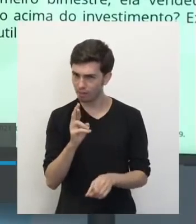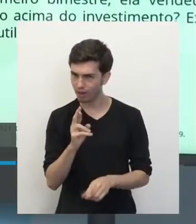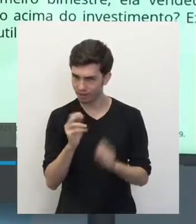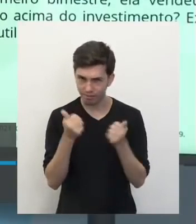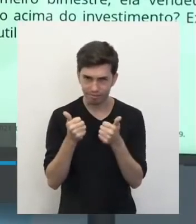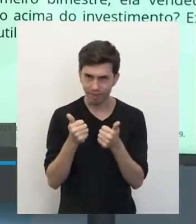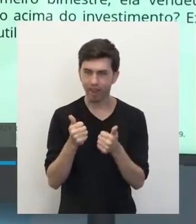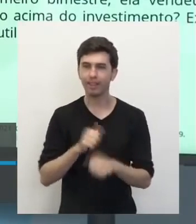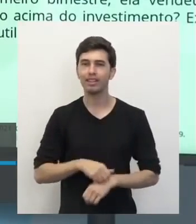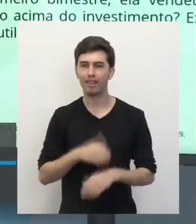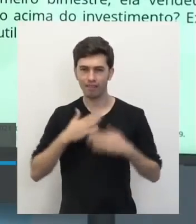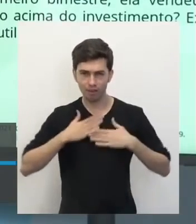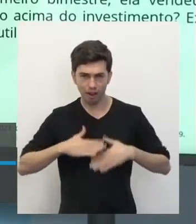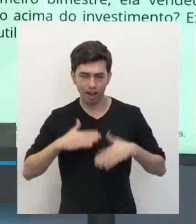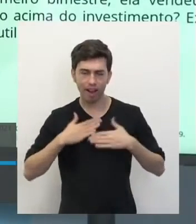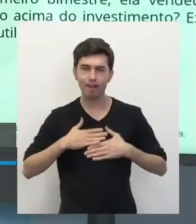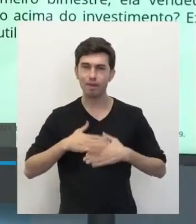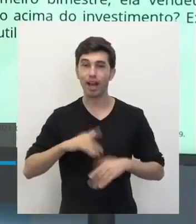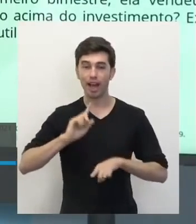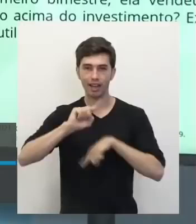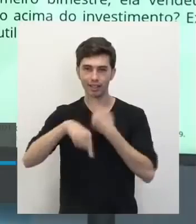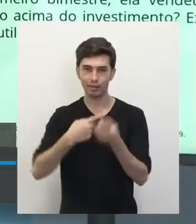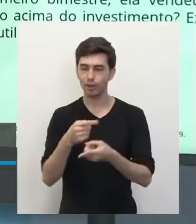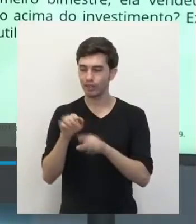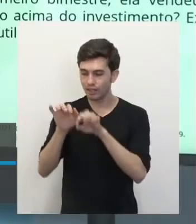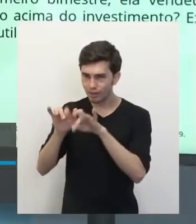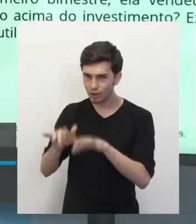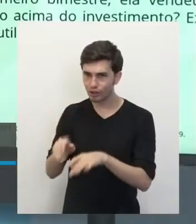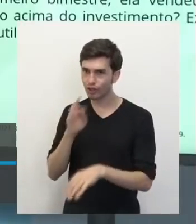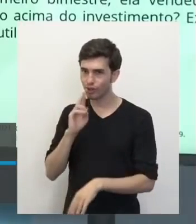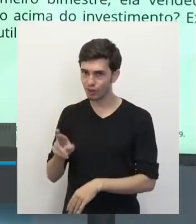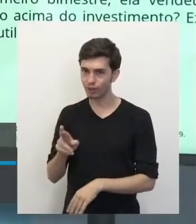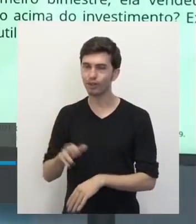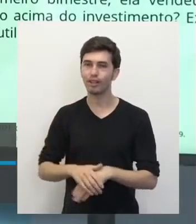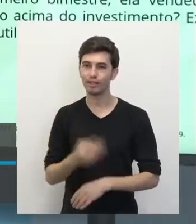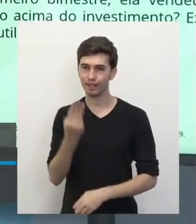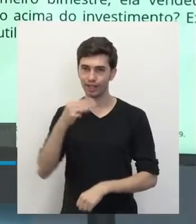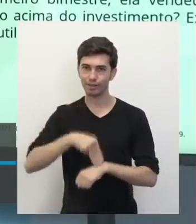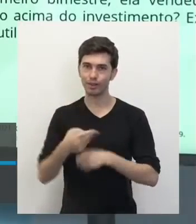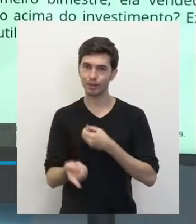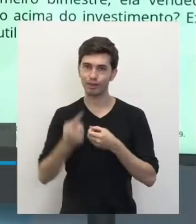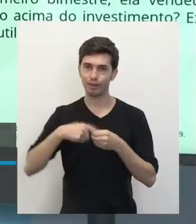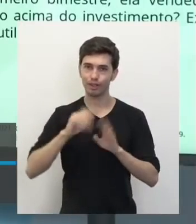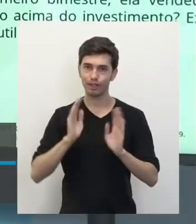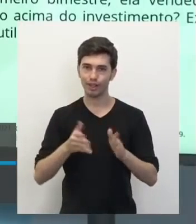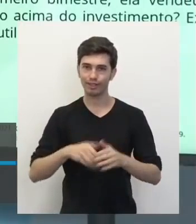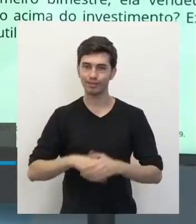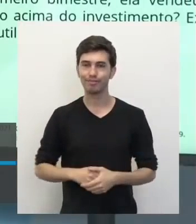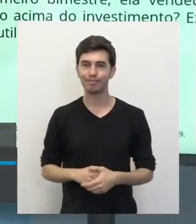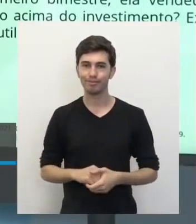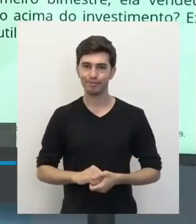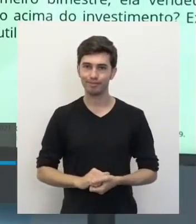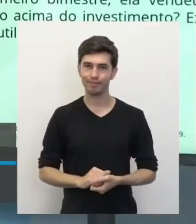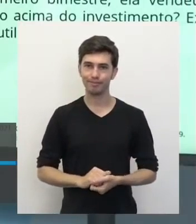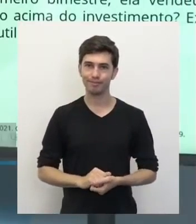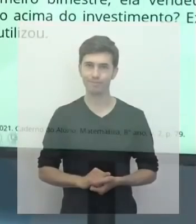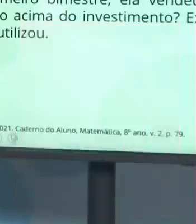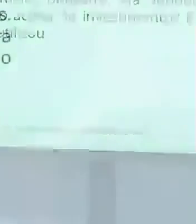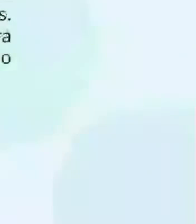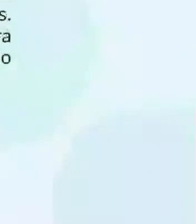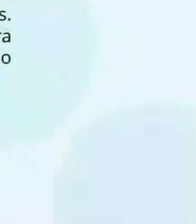né? Falamos, né, da dificuldade, né? Ou daquela perspectiva, né? Errar ou acertar. O que é mais fácil, né? E a gente chegou à conclusão